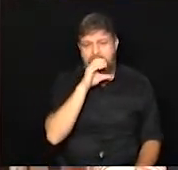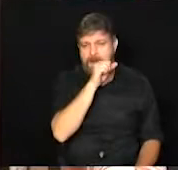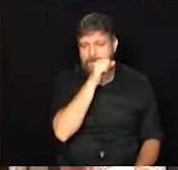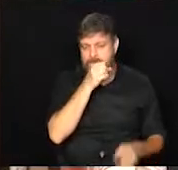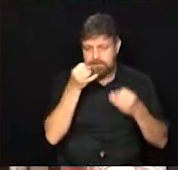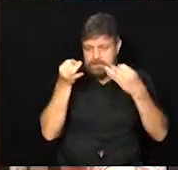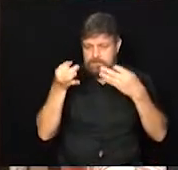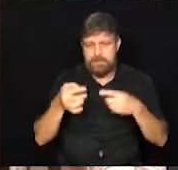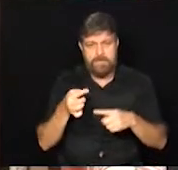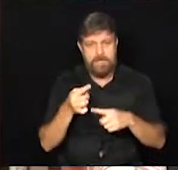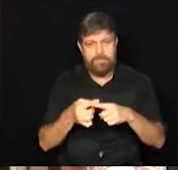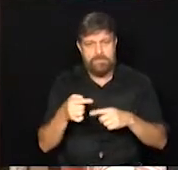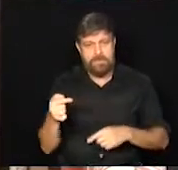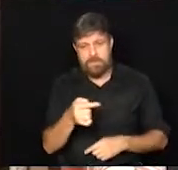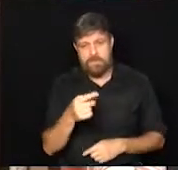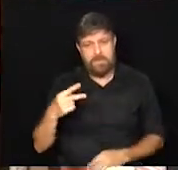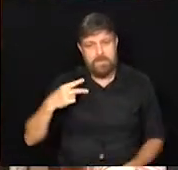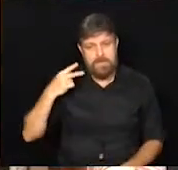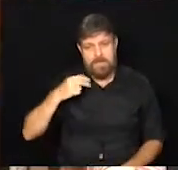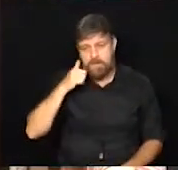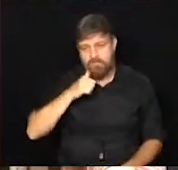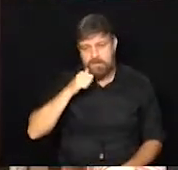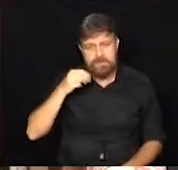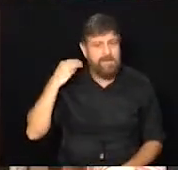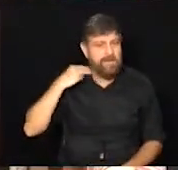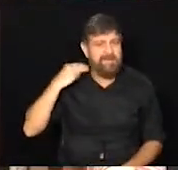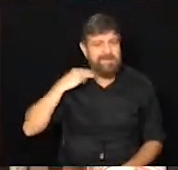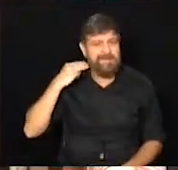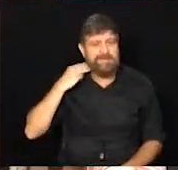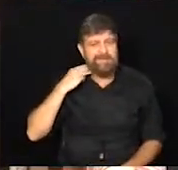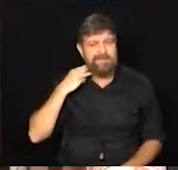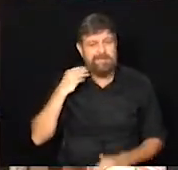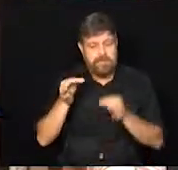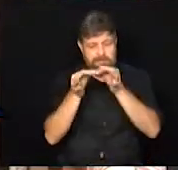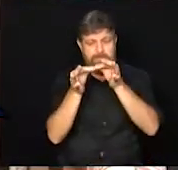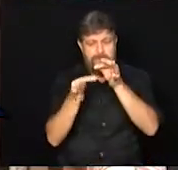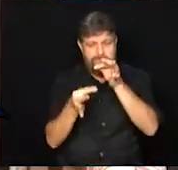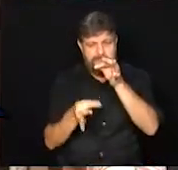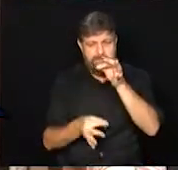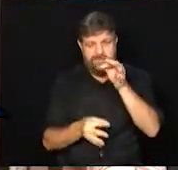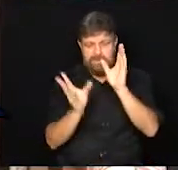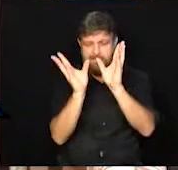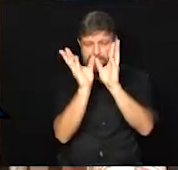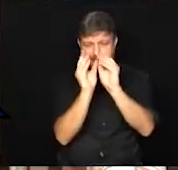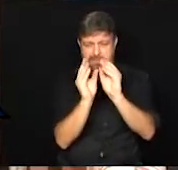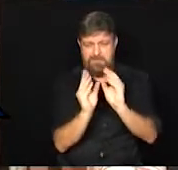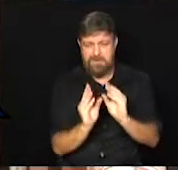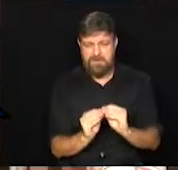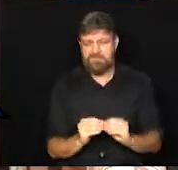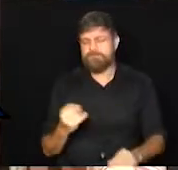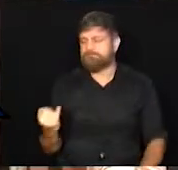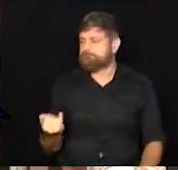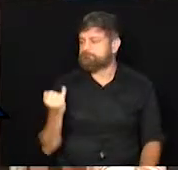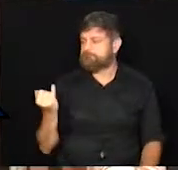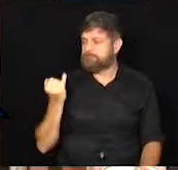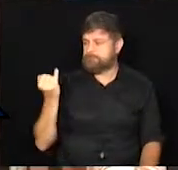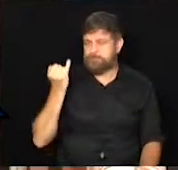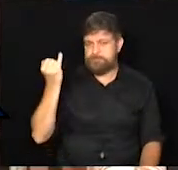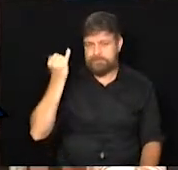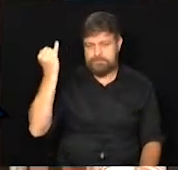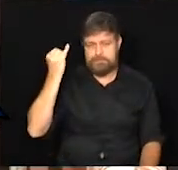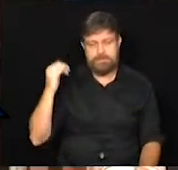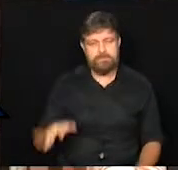até porque a vereadora presidente dessa comissão fez uma fala muito importante, bem